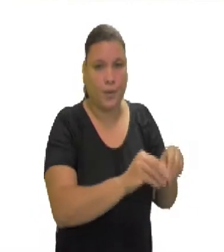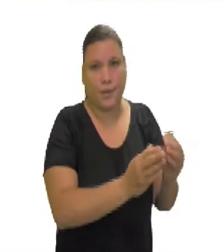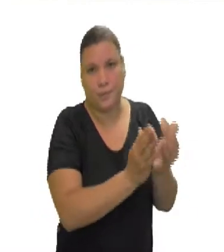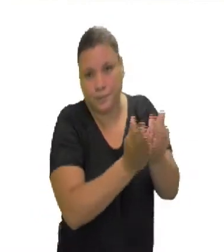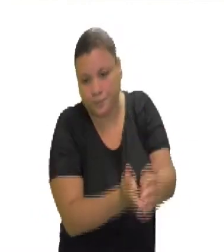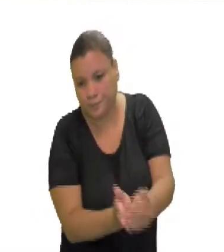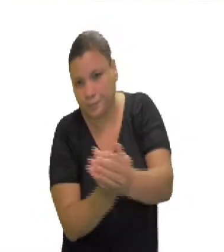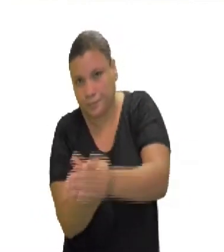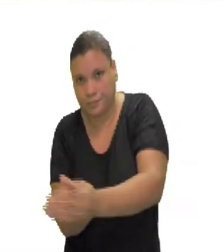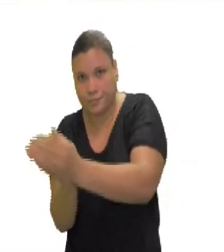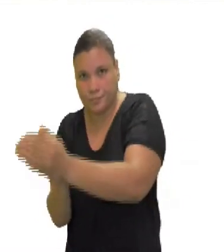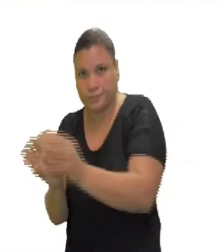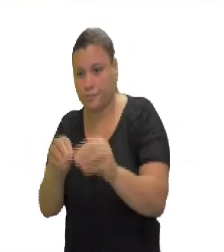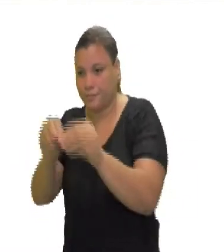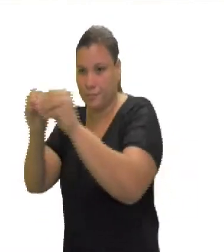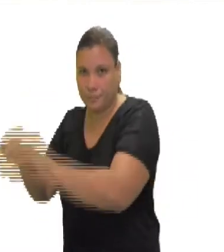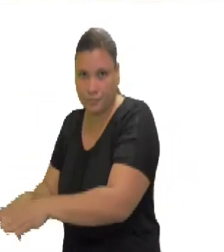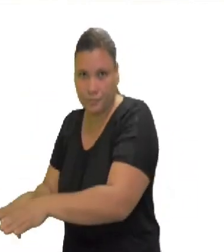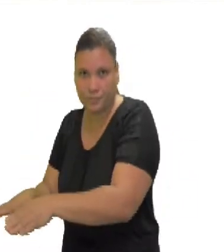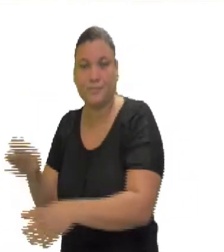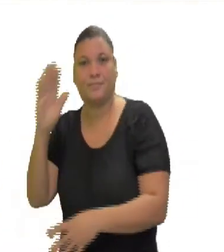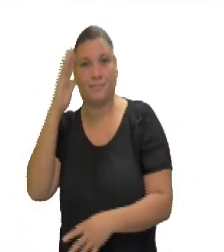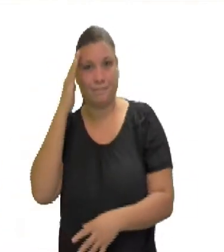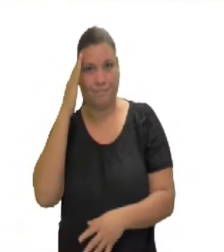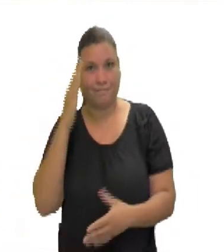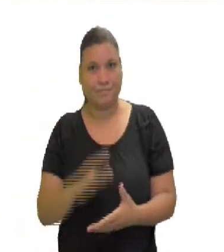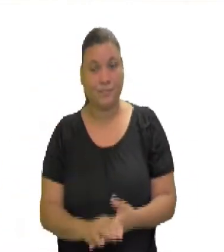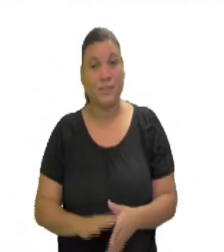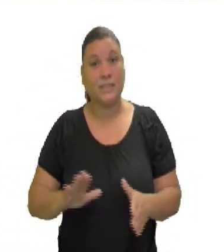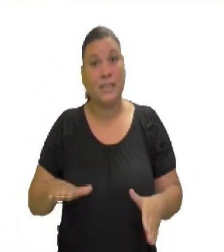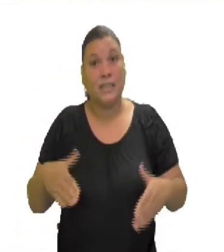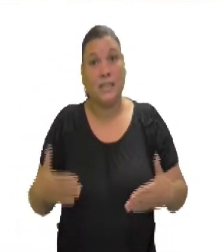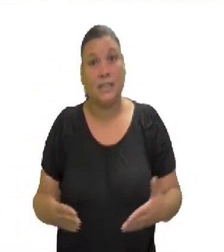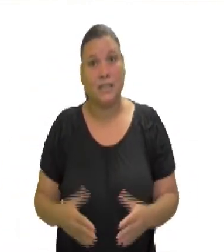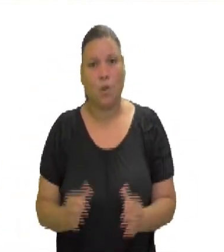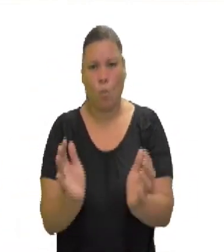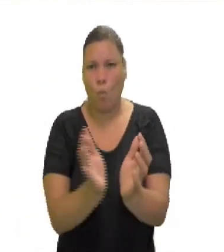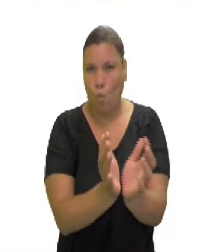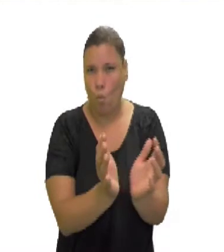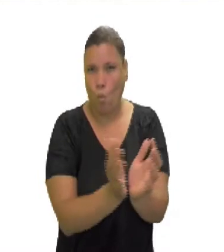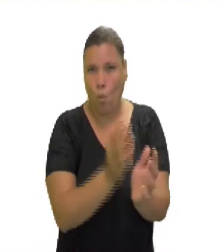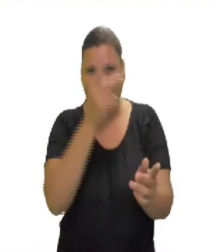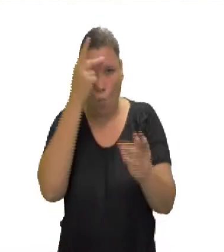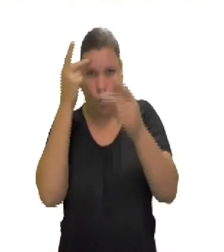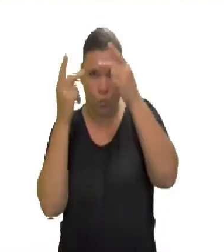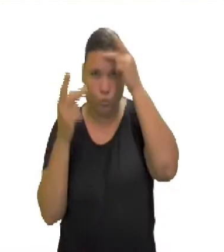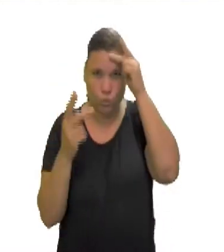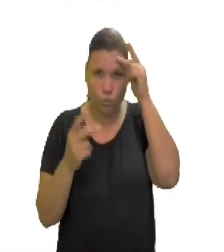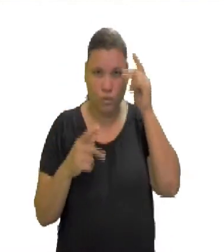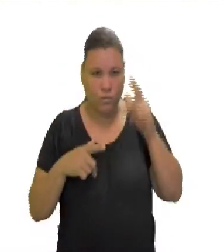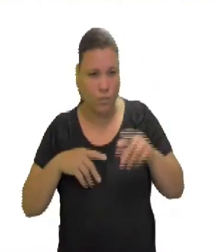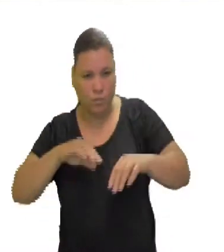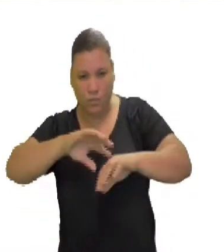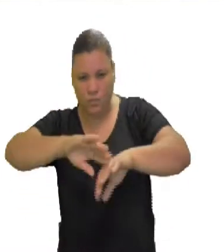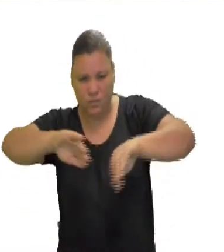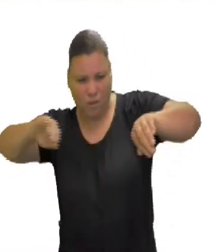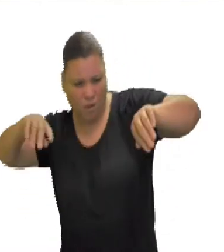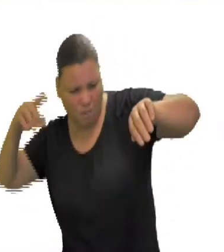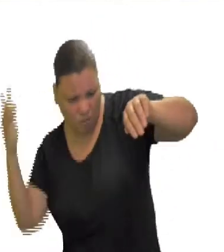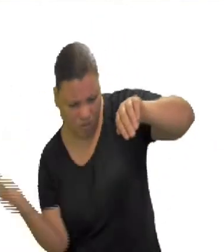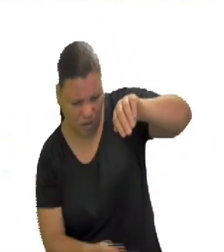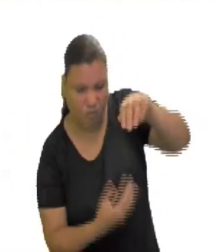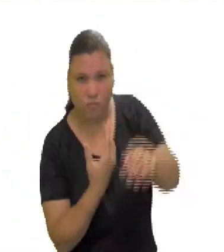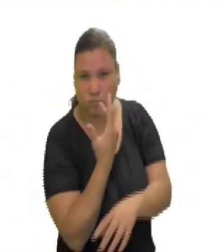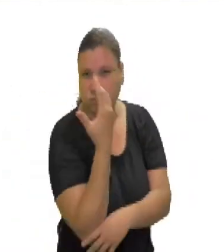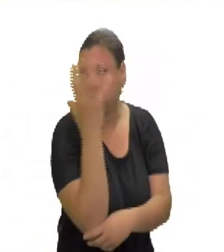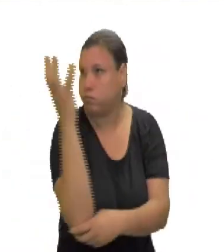eram pessoas que começaram a desbravar as terras brasileiras. Então, por exemplo, eles iam atrás não só de terras, mas eles iam